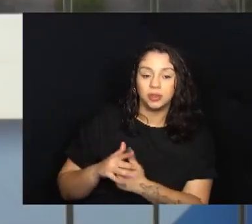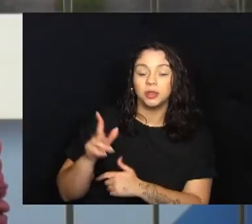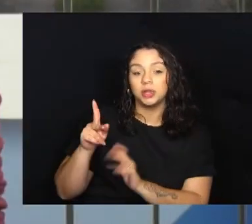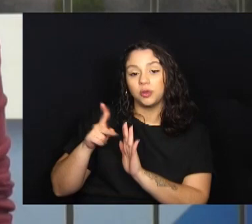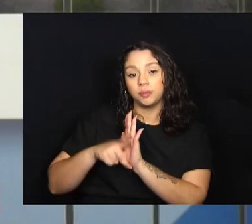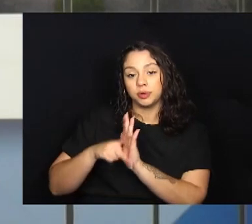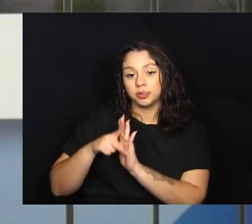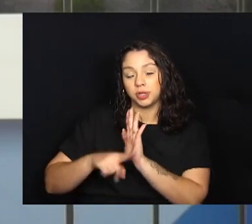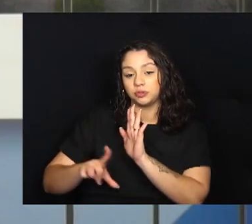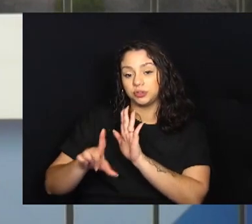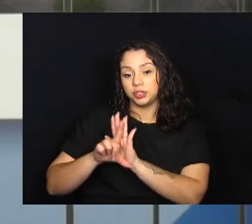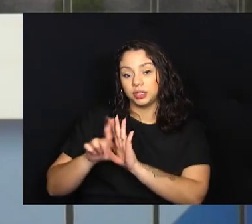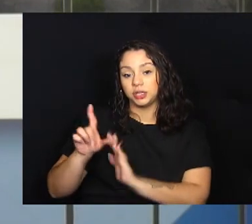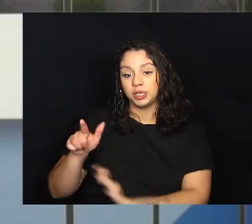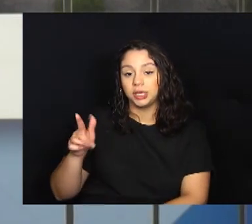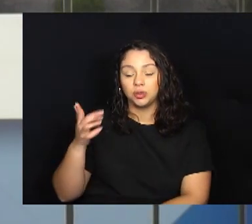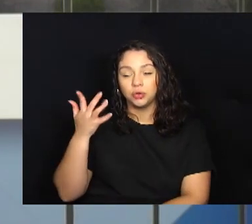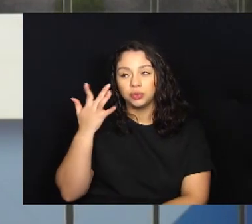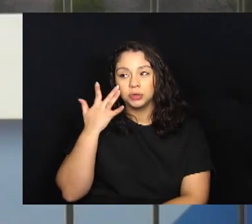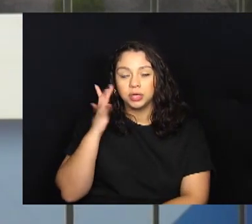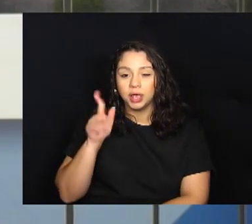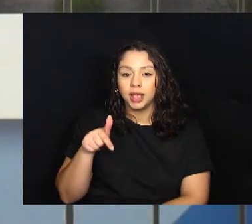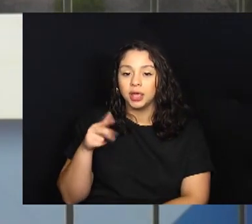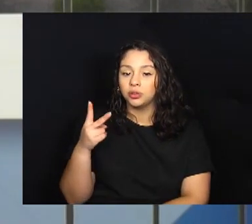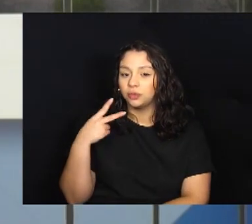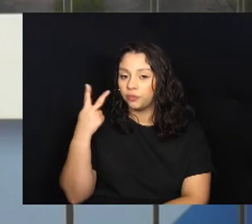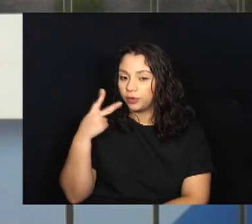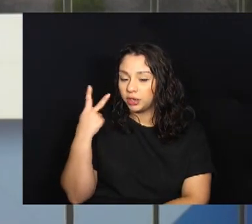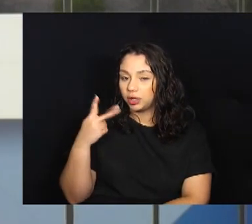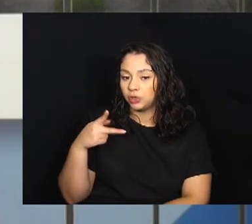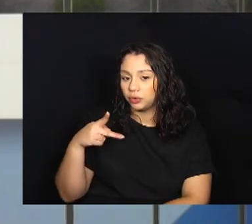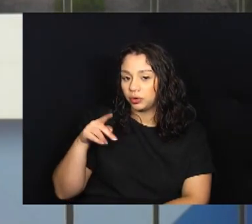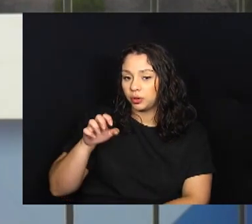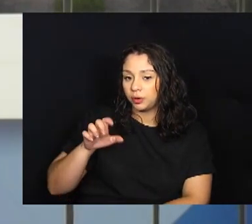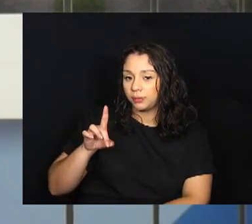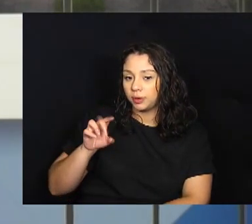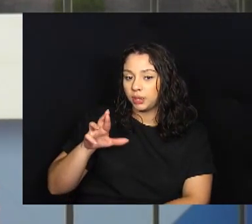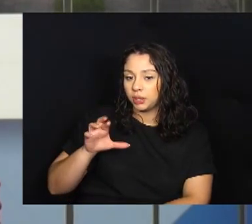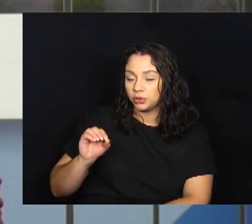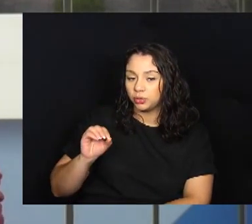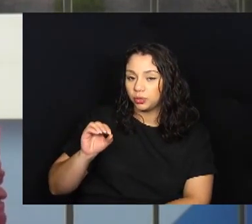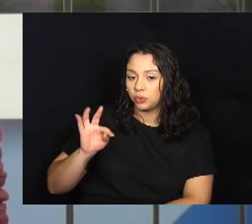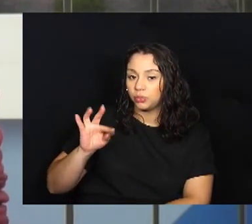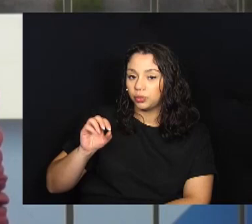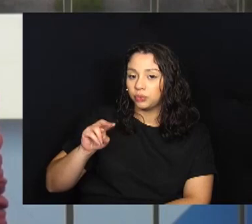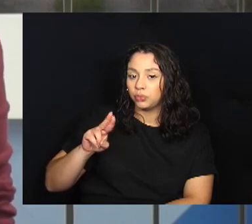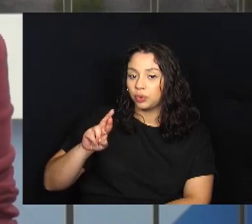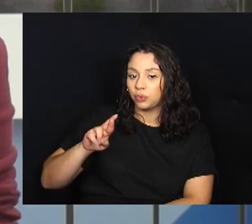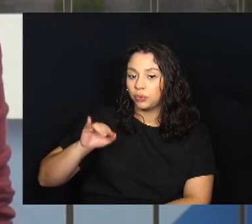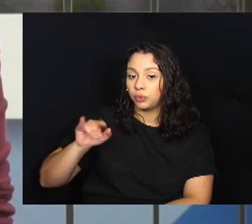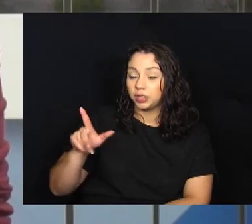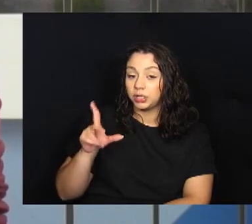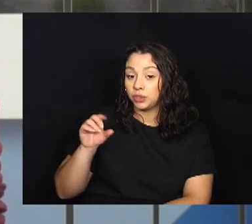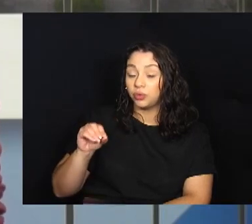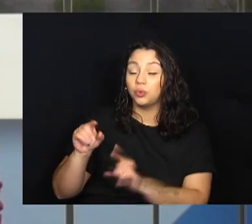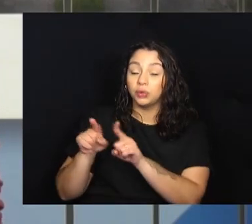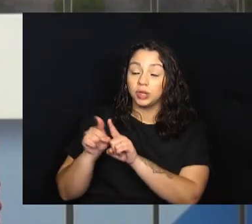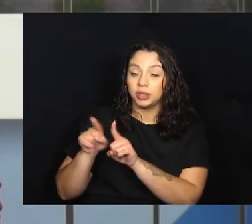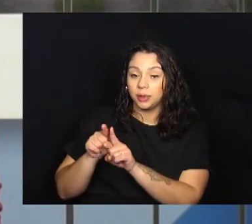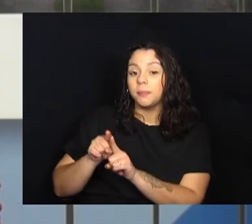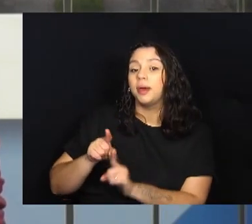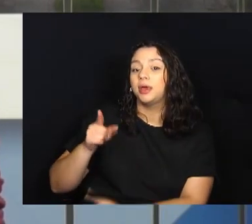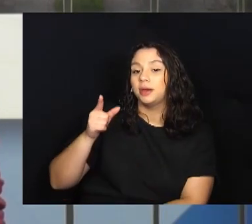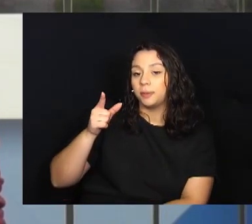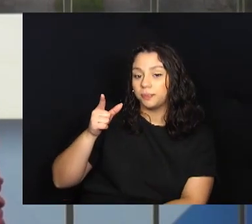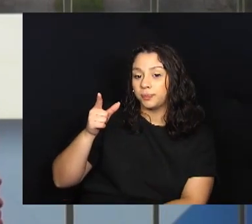lei, que, se eu não me engano, é do vereador Pedro Tourinho, Gustavo Peta e Thiago Ferrari, sim, a autoria, né? Que foi também subscrita, eu